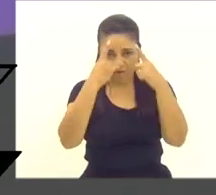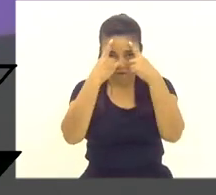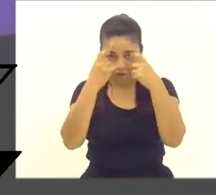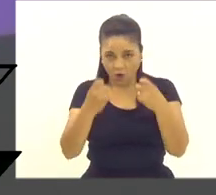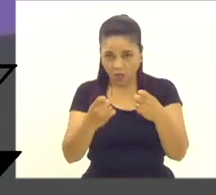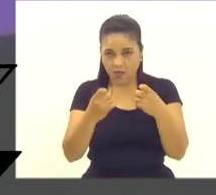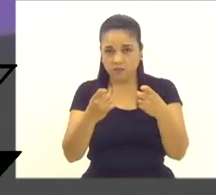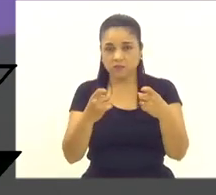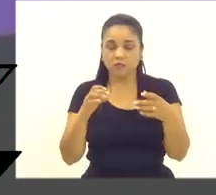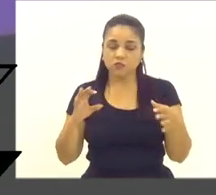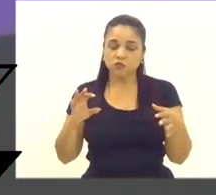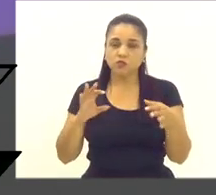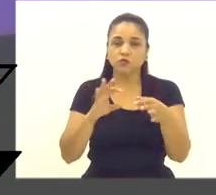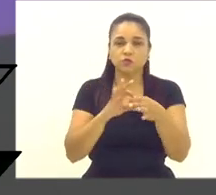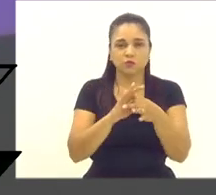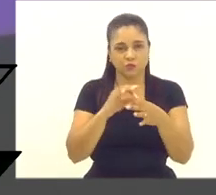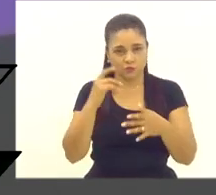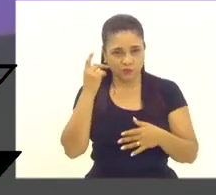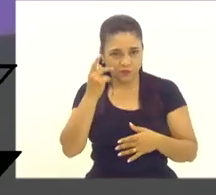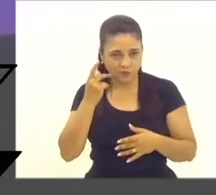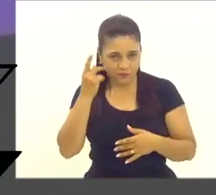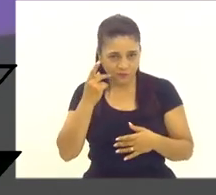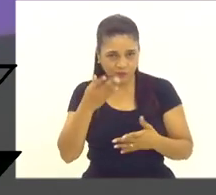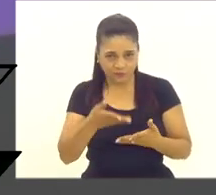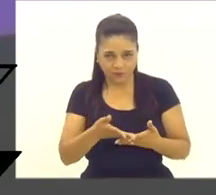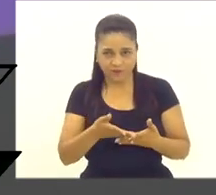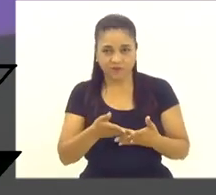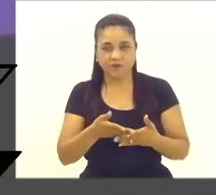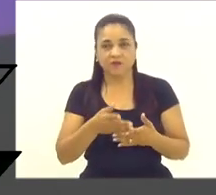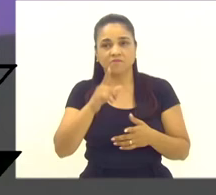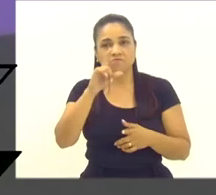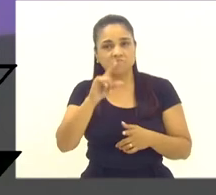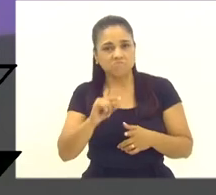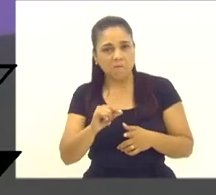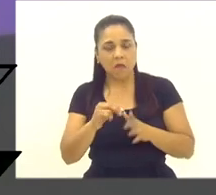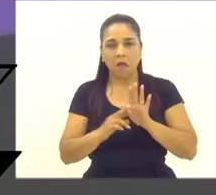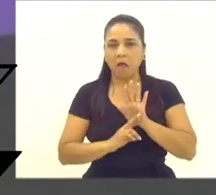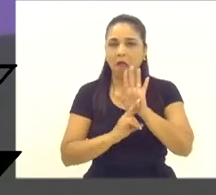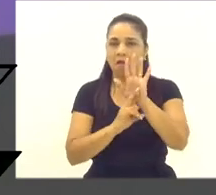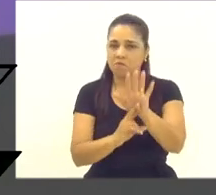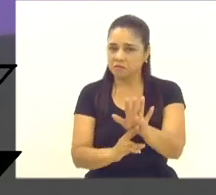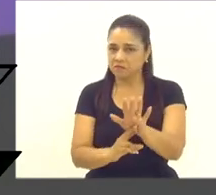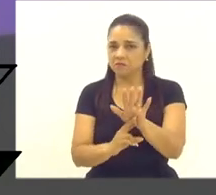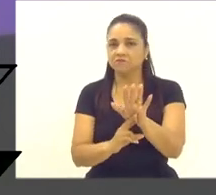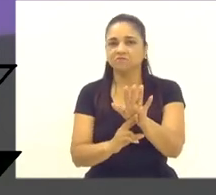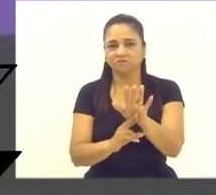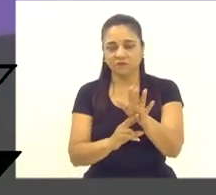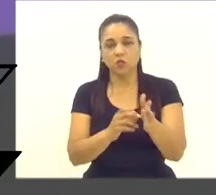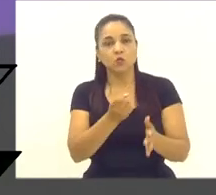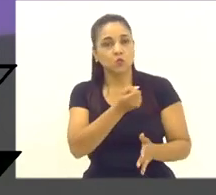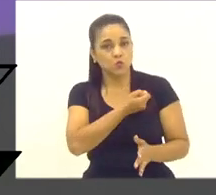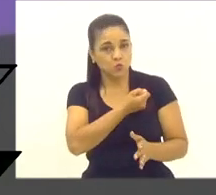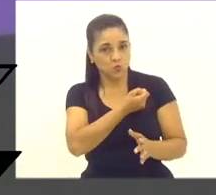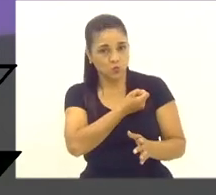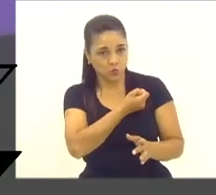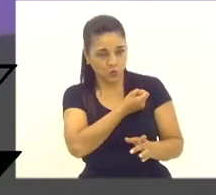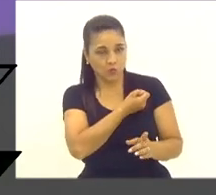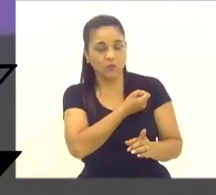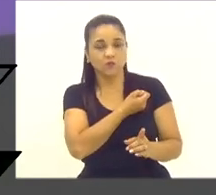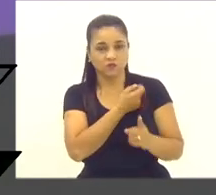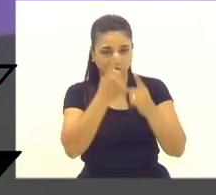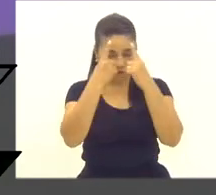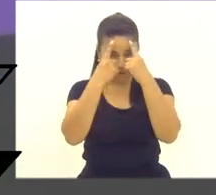política junto com é isso essa baixa representatividade porém um número de ataques um número de